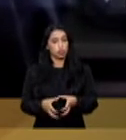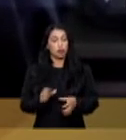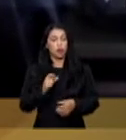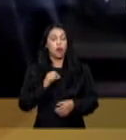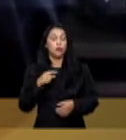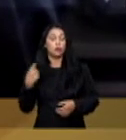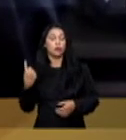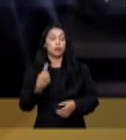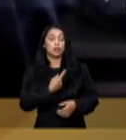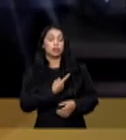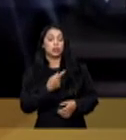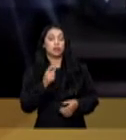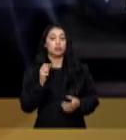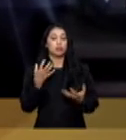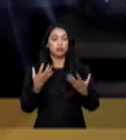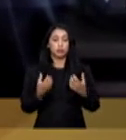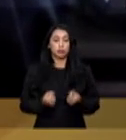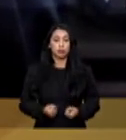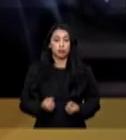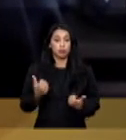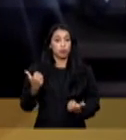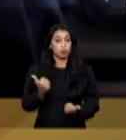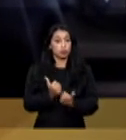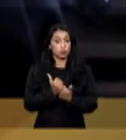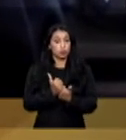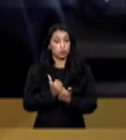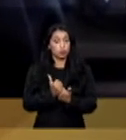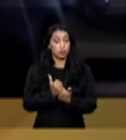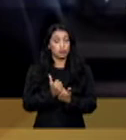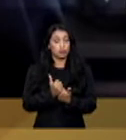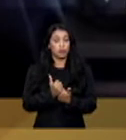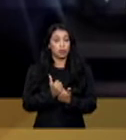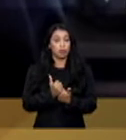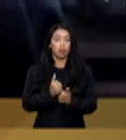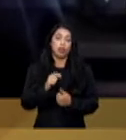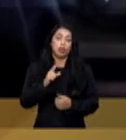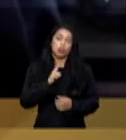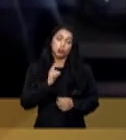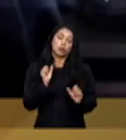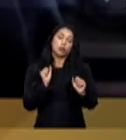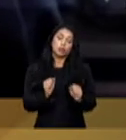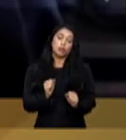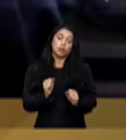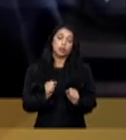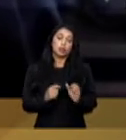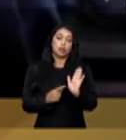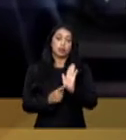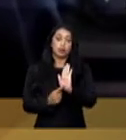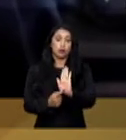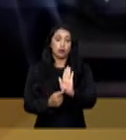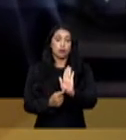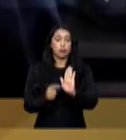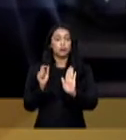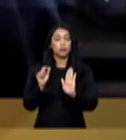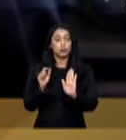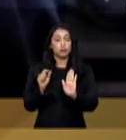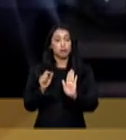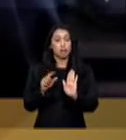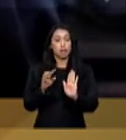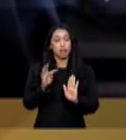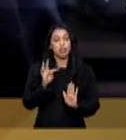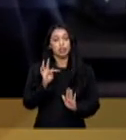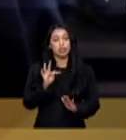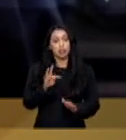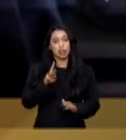colocar. Recurso extraordinário 979-962, Paulo Roberto Pereira contra MPF. Voto o